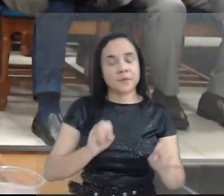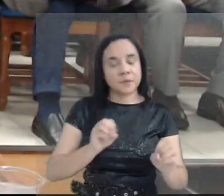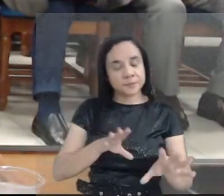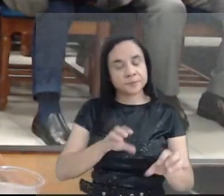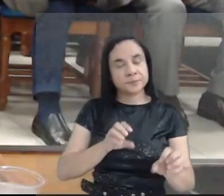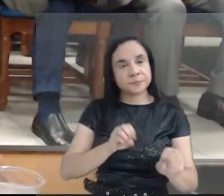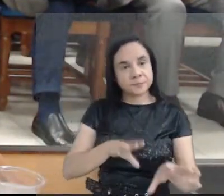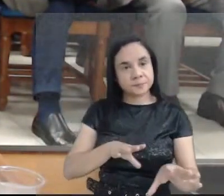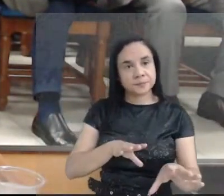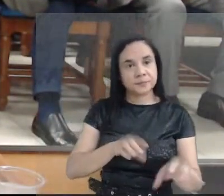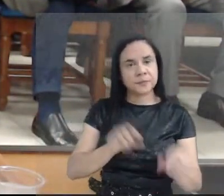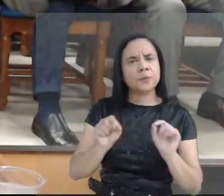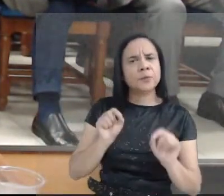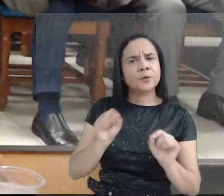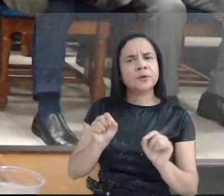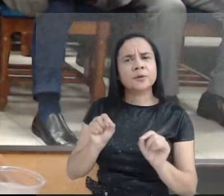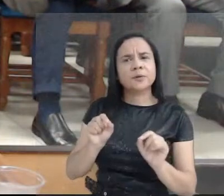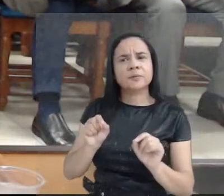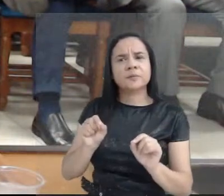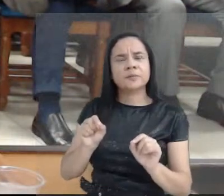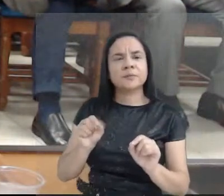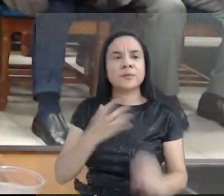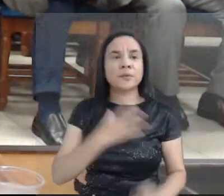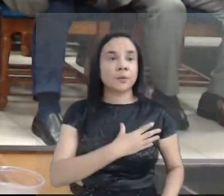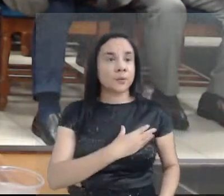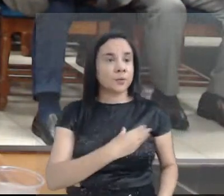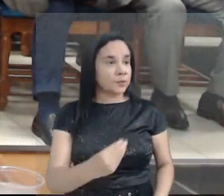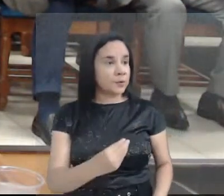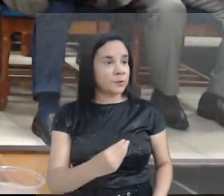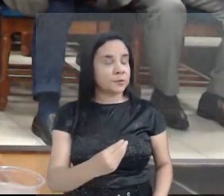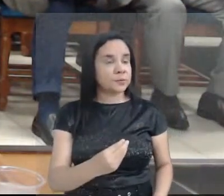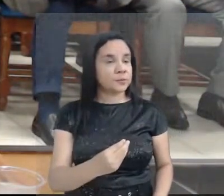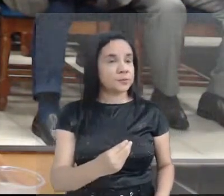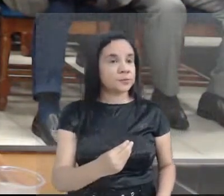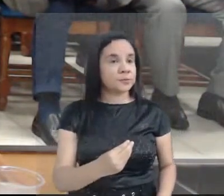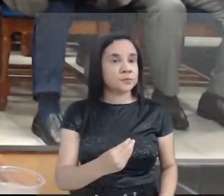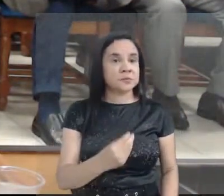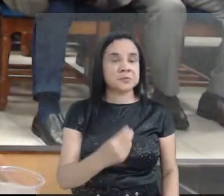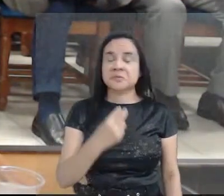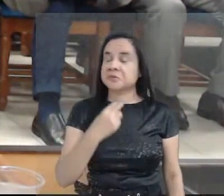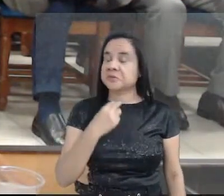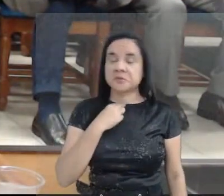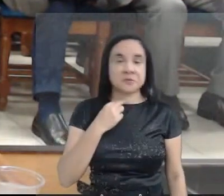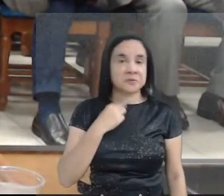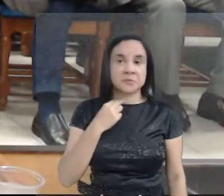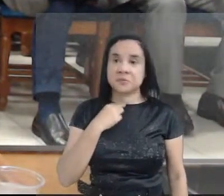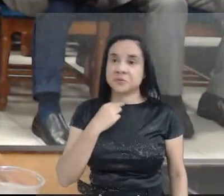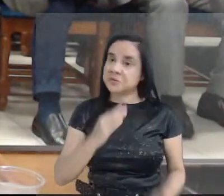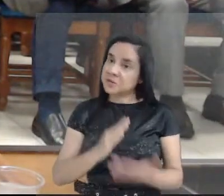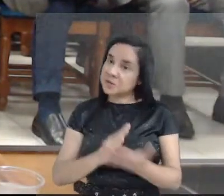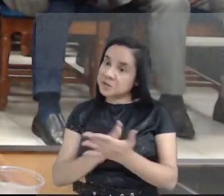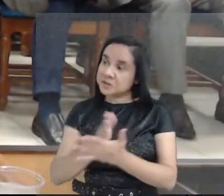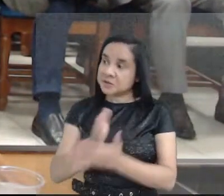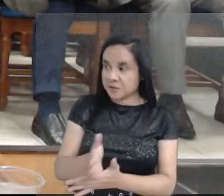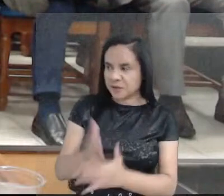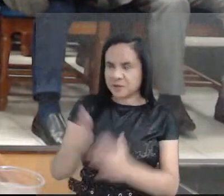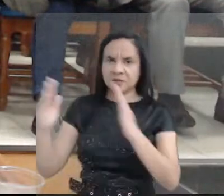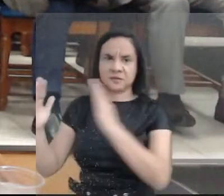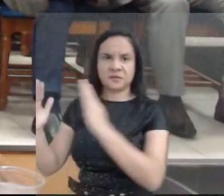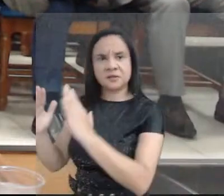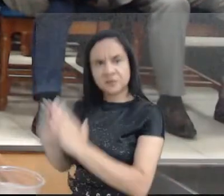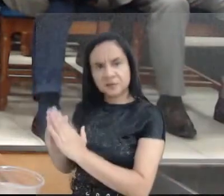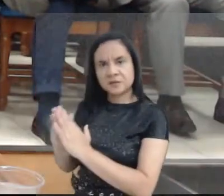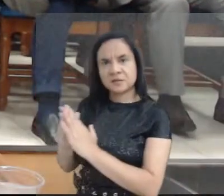ensinavam os filhos que não deveria ter acesso à casa de um gentio, que